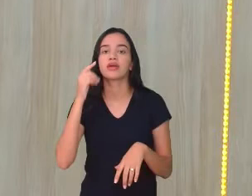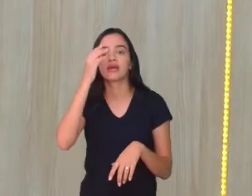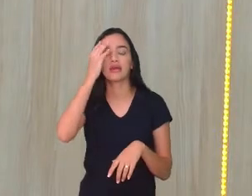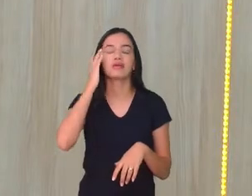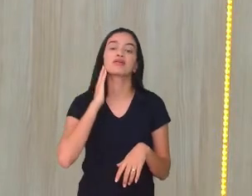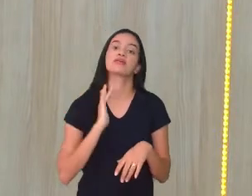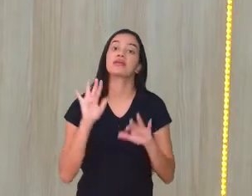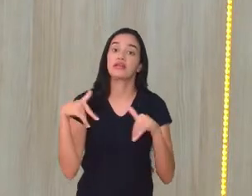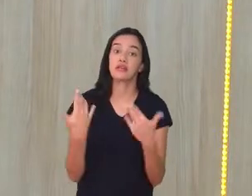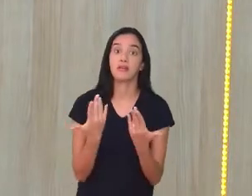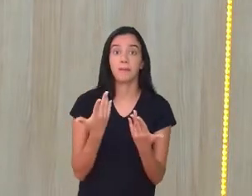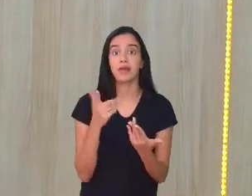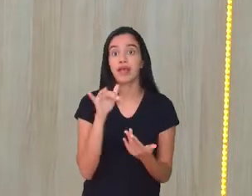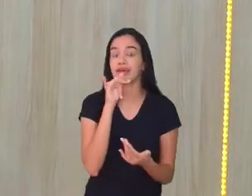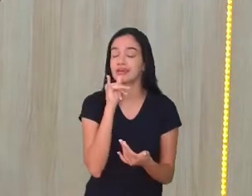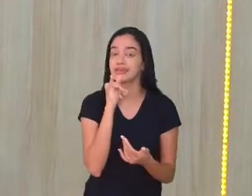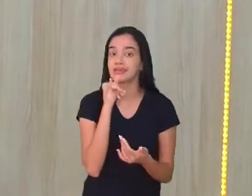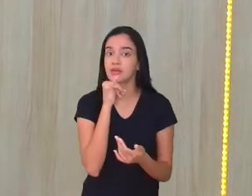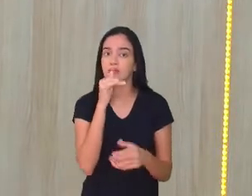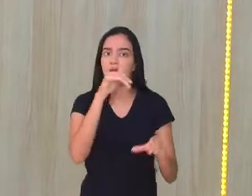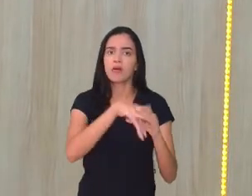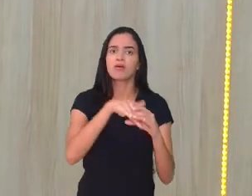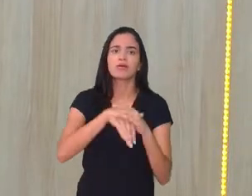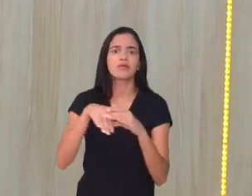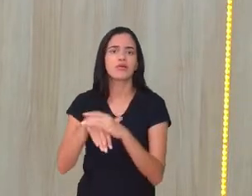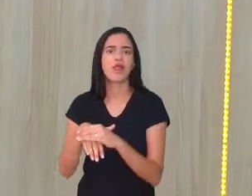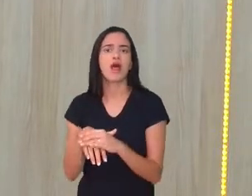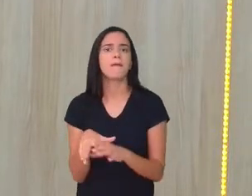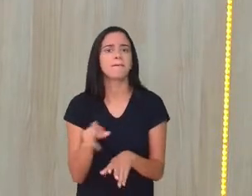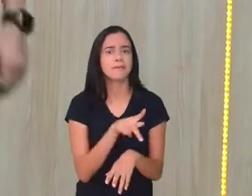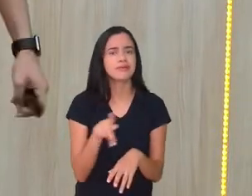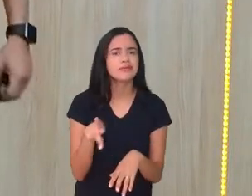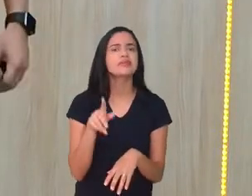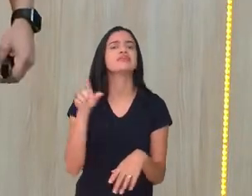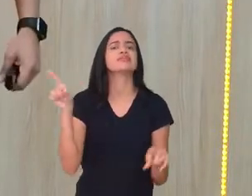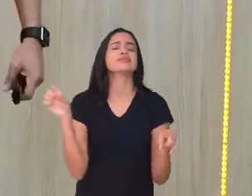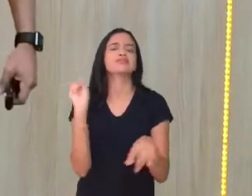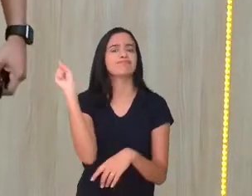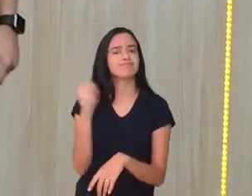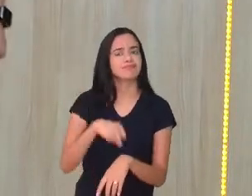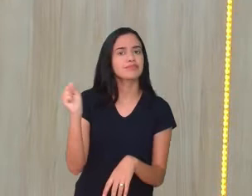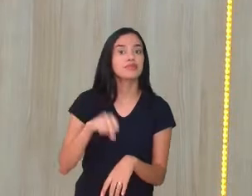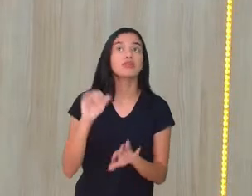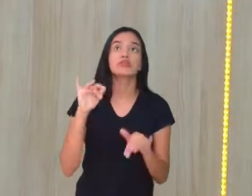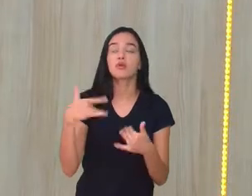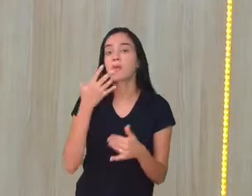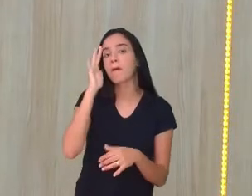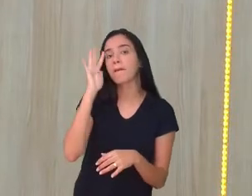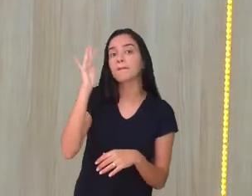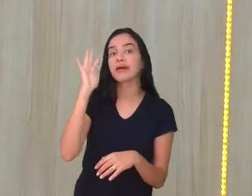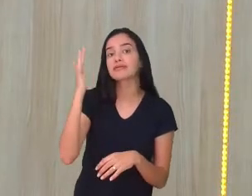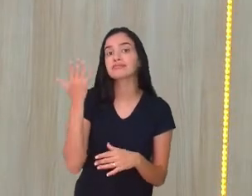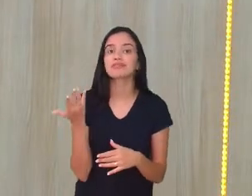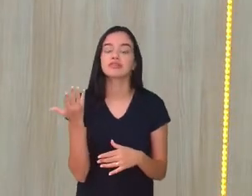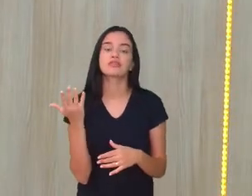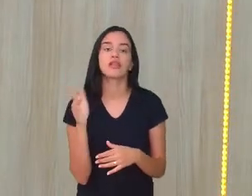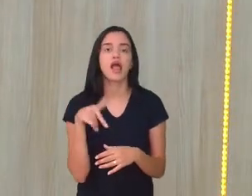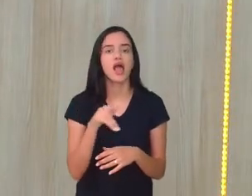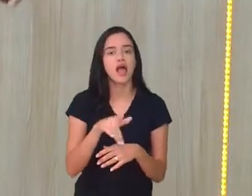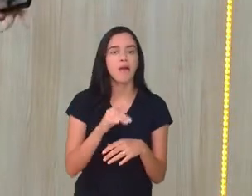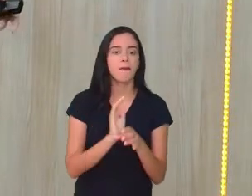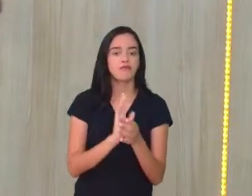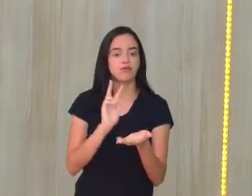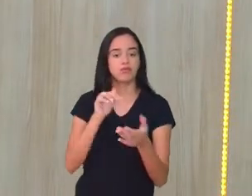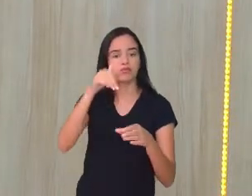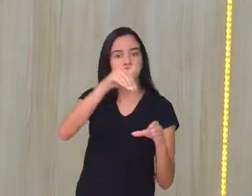mesma coisa, Pedro, para as eleições presidenciais, sim, certo? Então, imagina que eu vou fazer aí a pesquisa de intenção